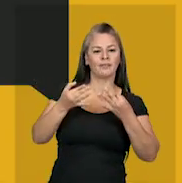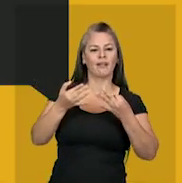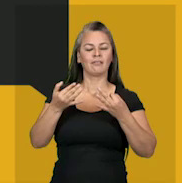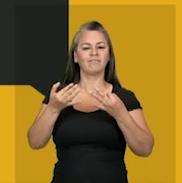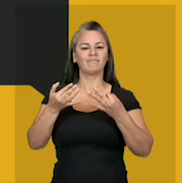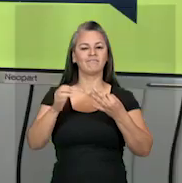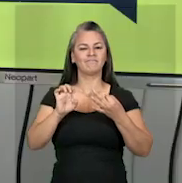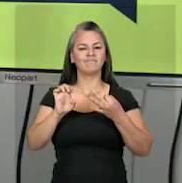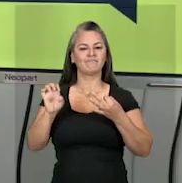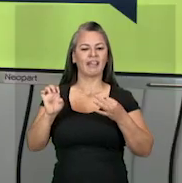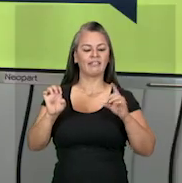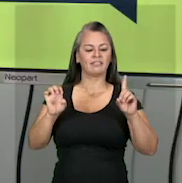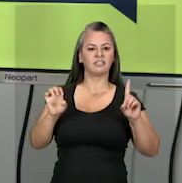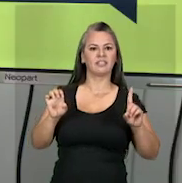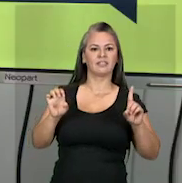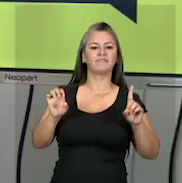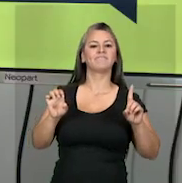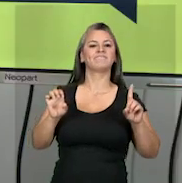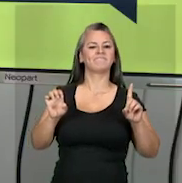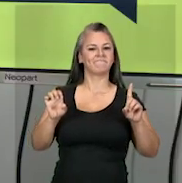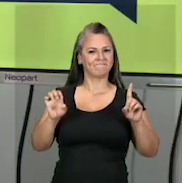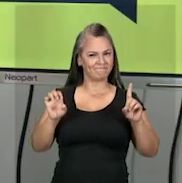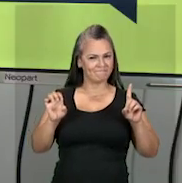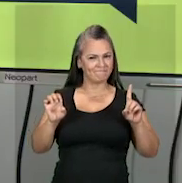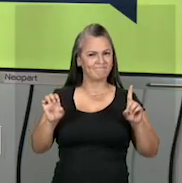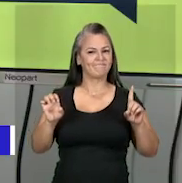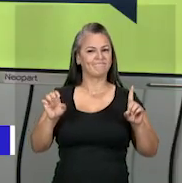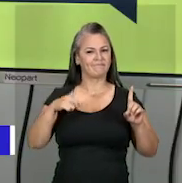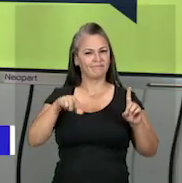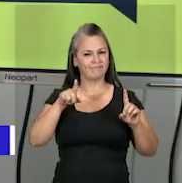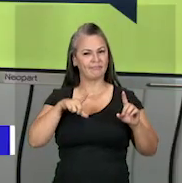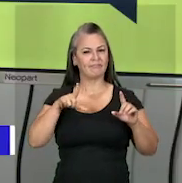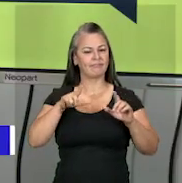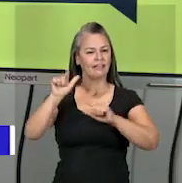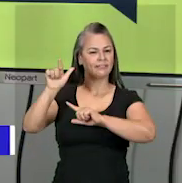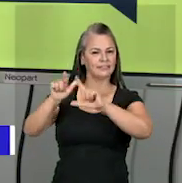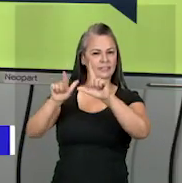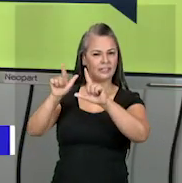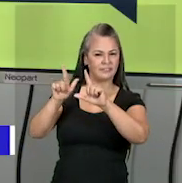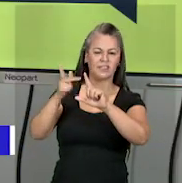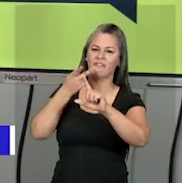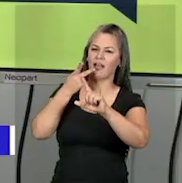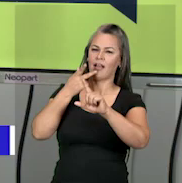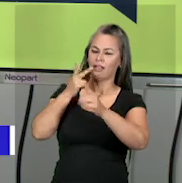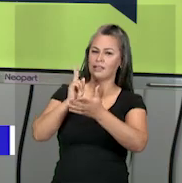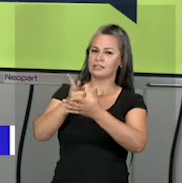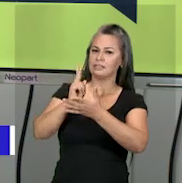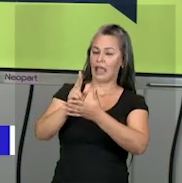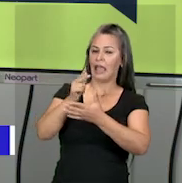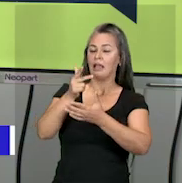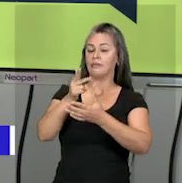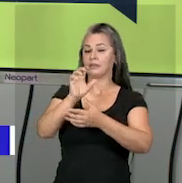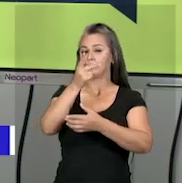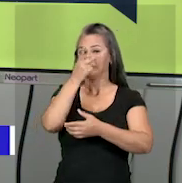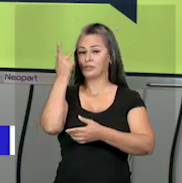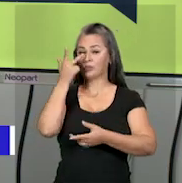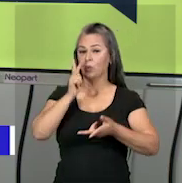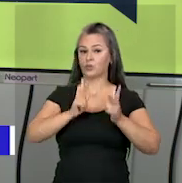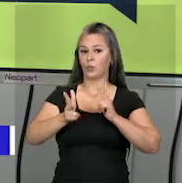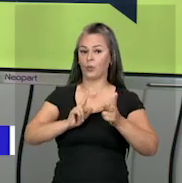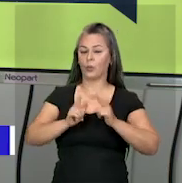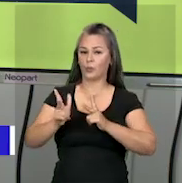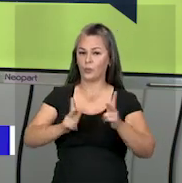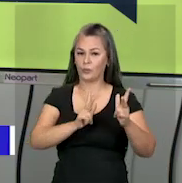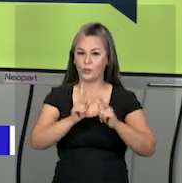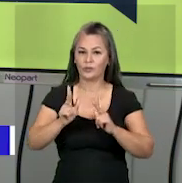muito comum, tem sido muito debatido, né, na mídia, já virou conversa, né, de senso comum mesmo, está